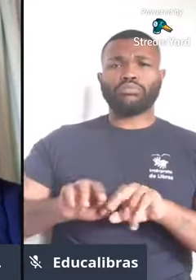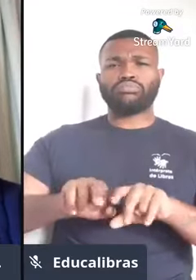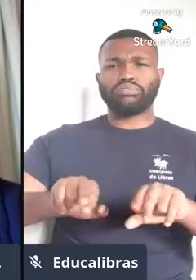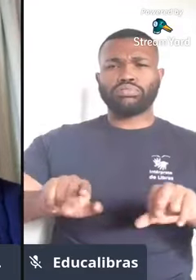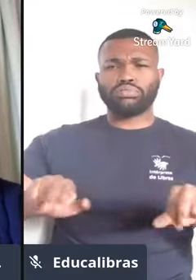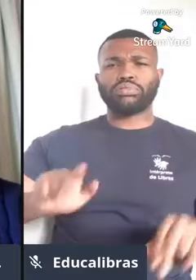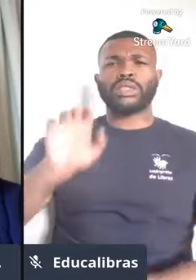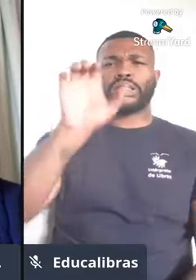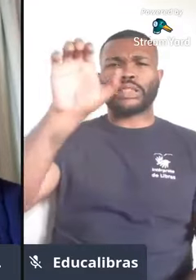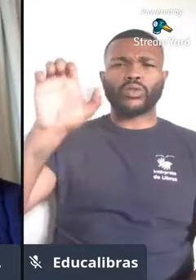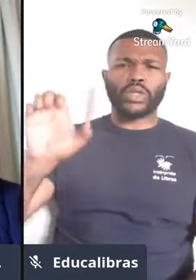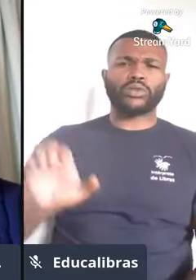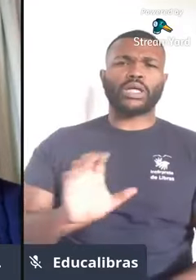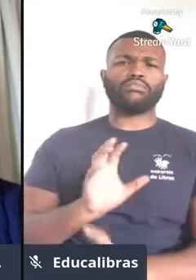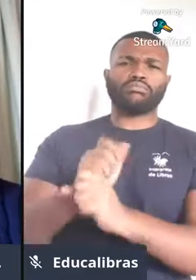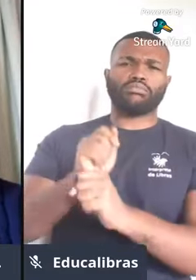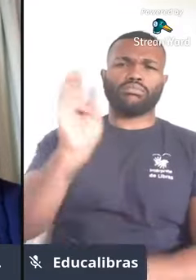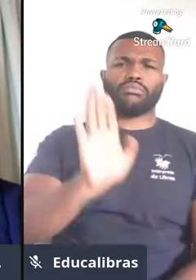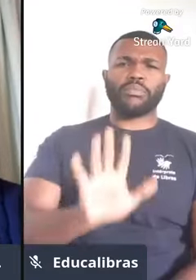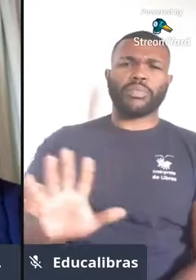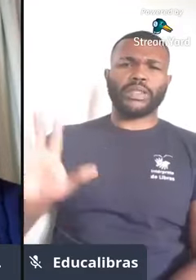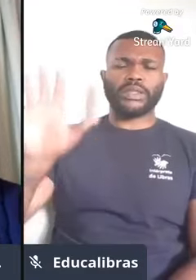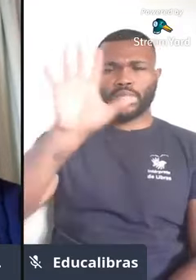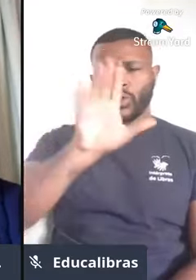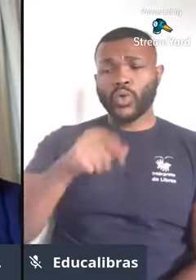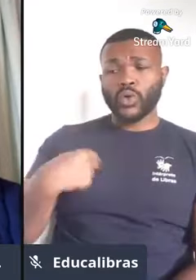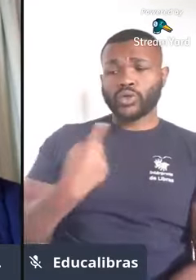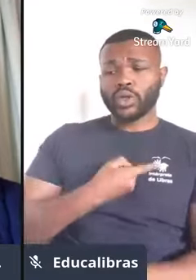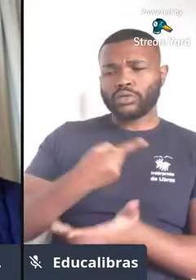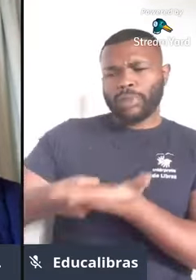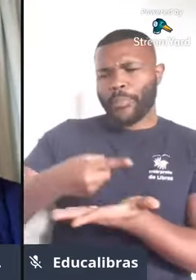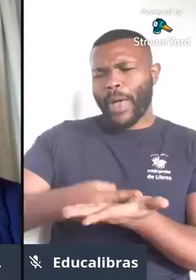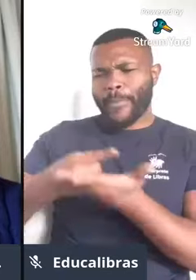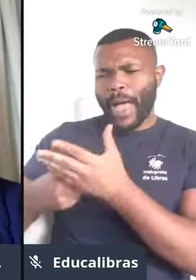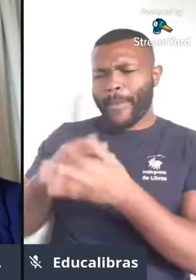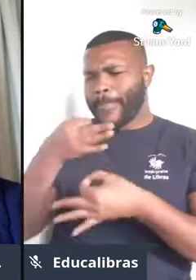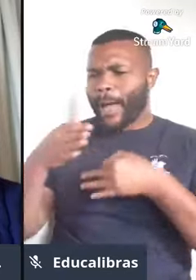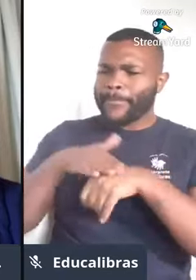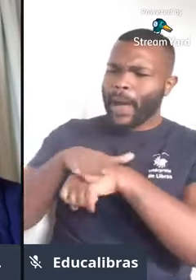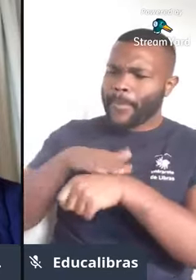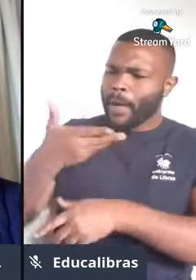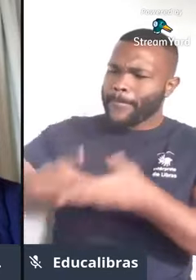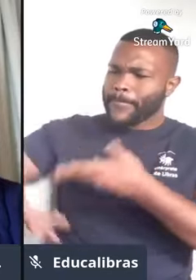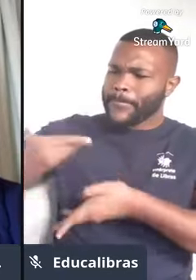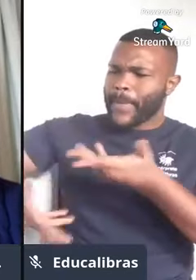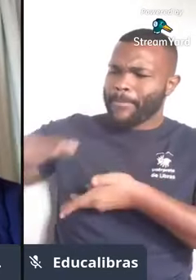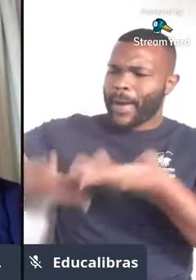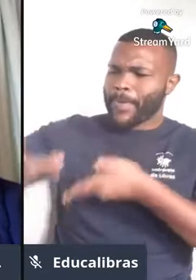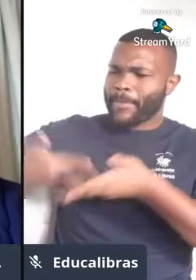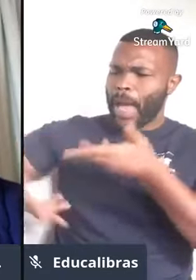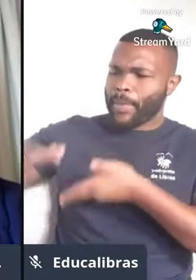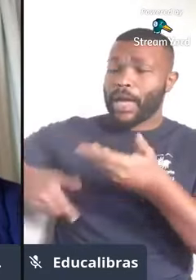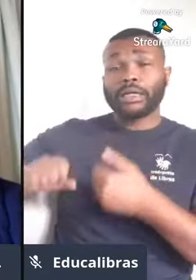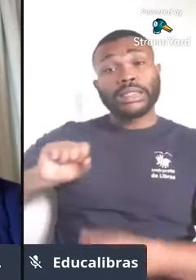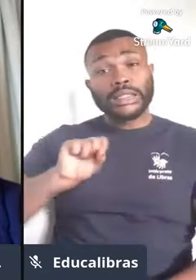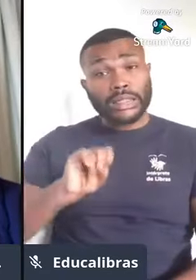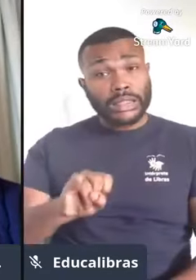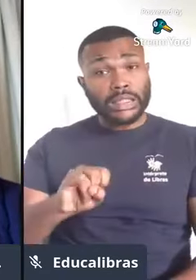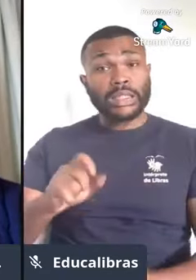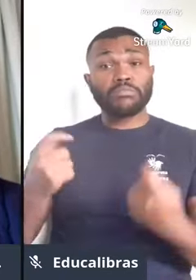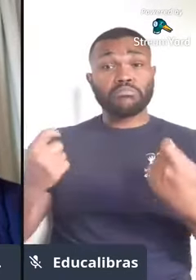federação, e buscamos ir construindo consensos e, sempre que se torna necessário, nós